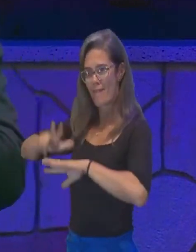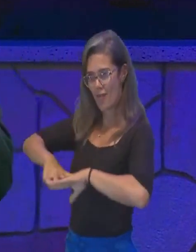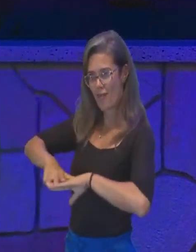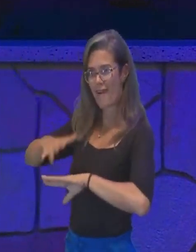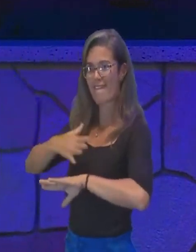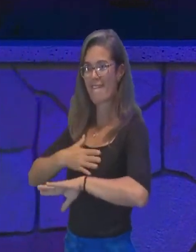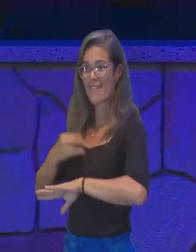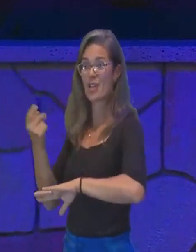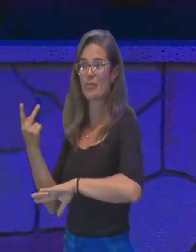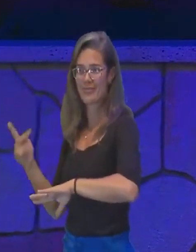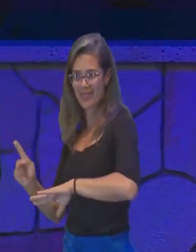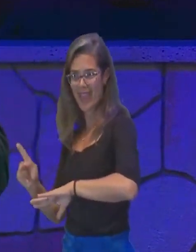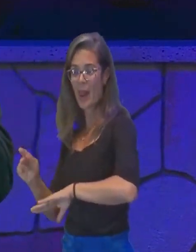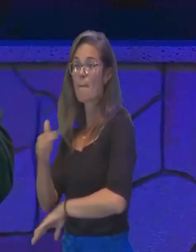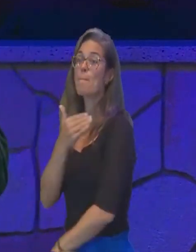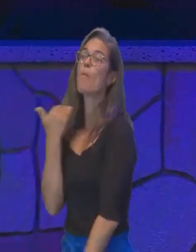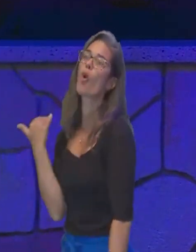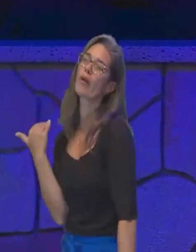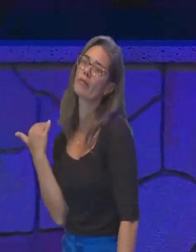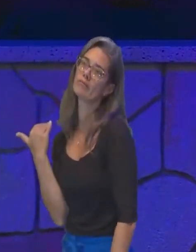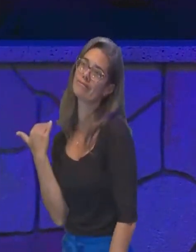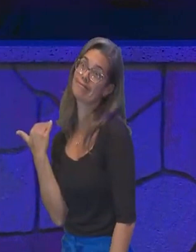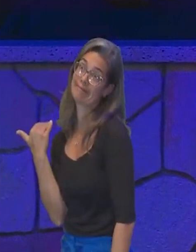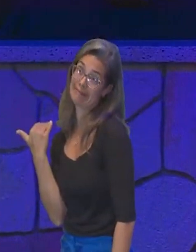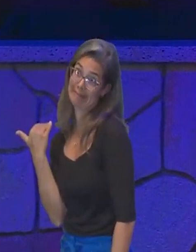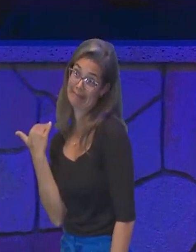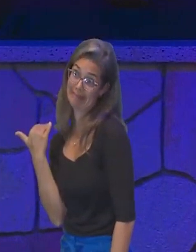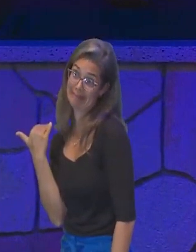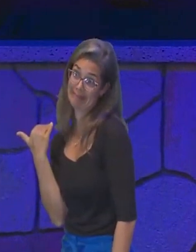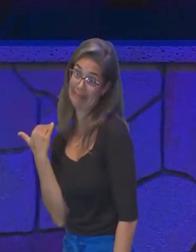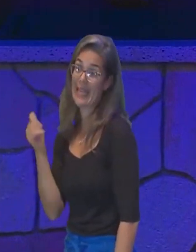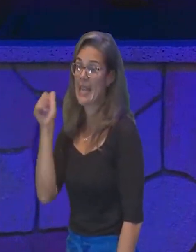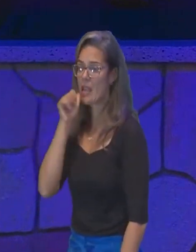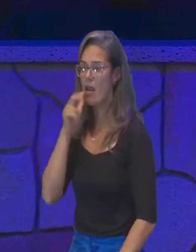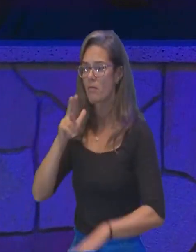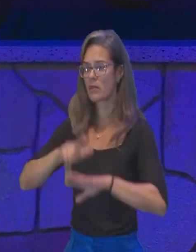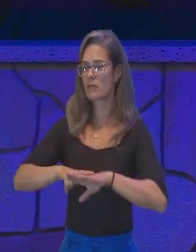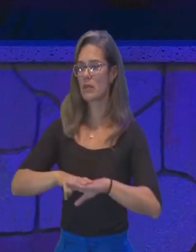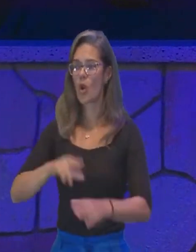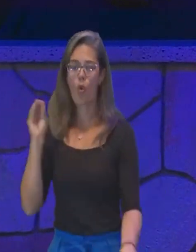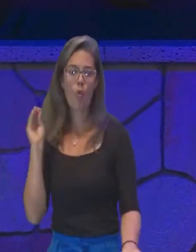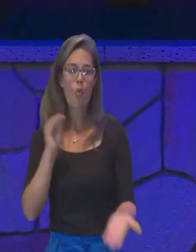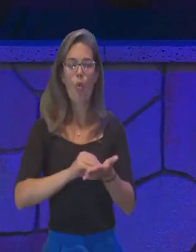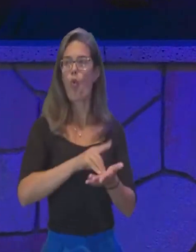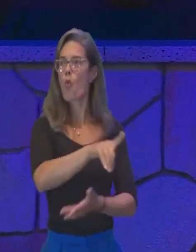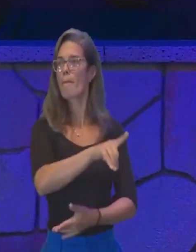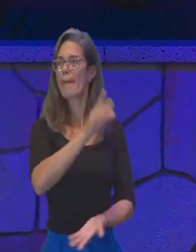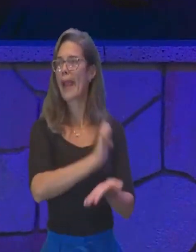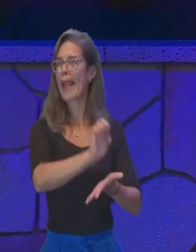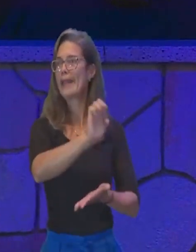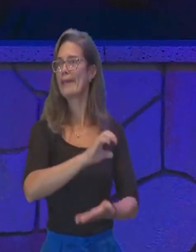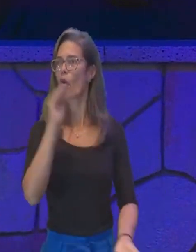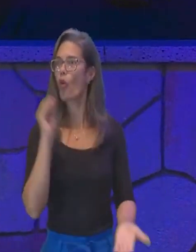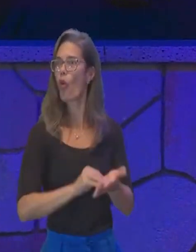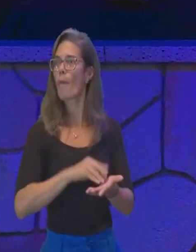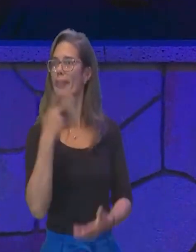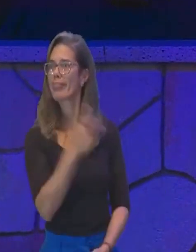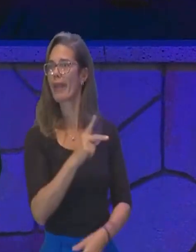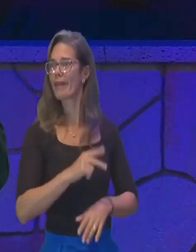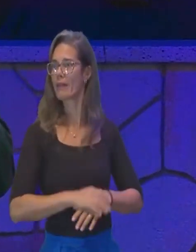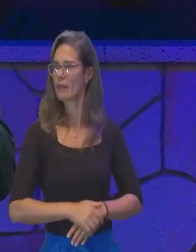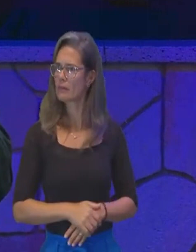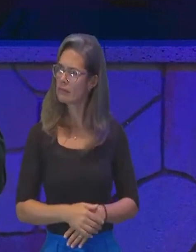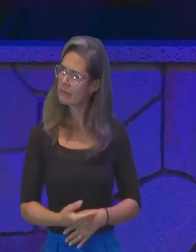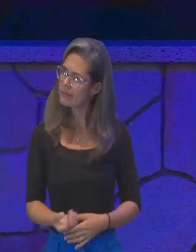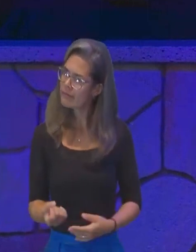mulher responsabilizou o profeta pela morte do filho. Vejam que estresse. Capítulo